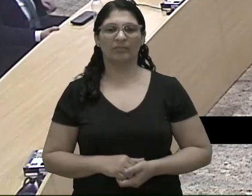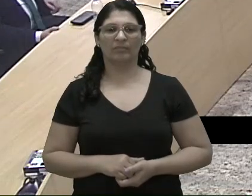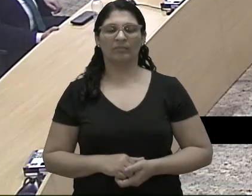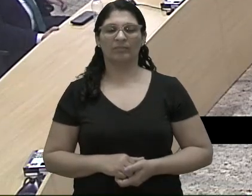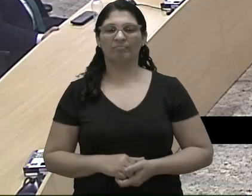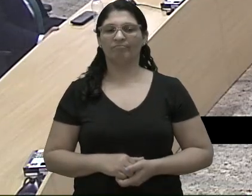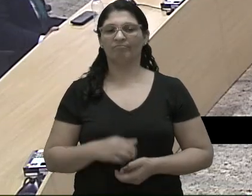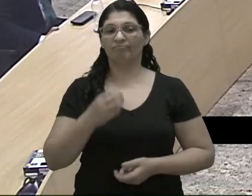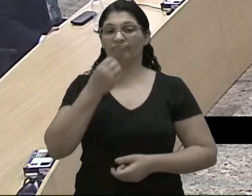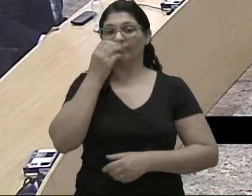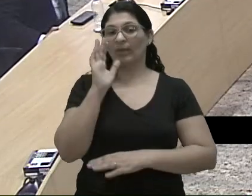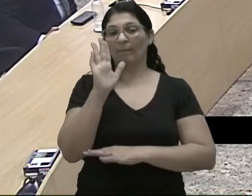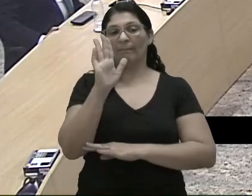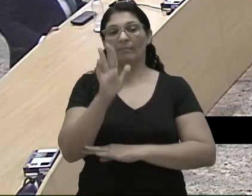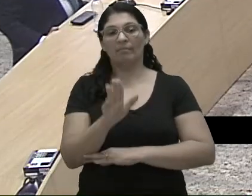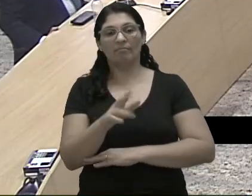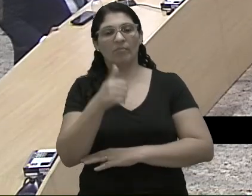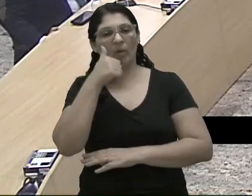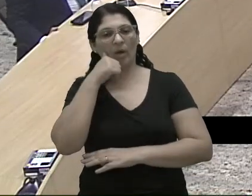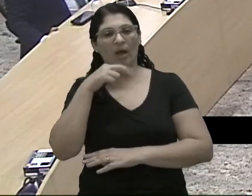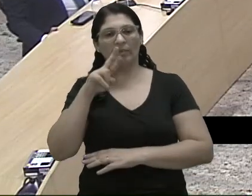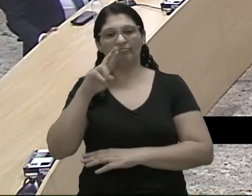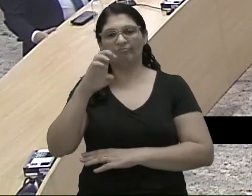Boa tarde, senhora Renata.